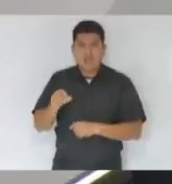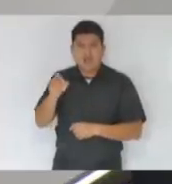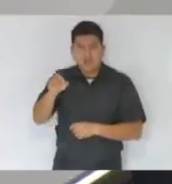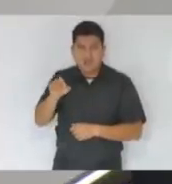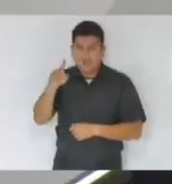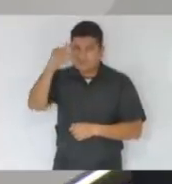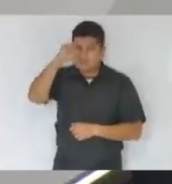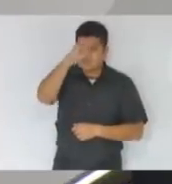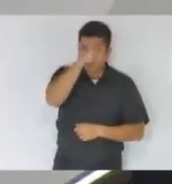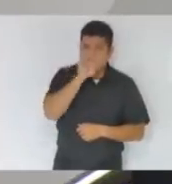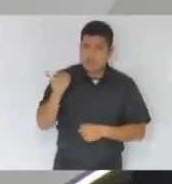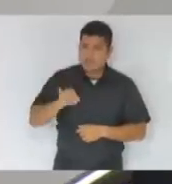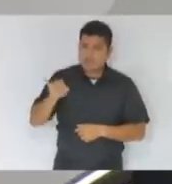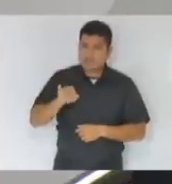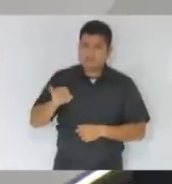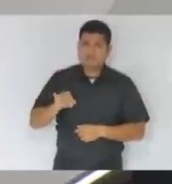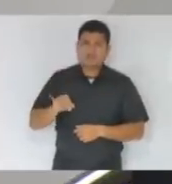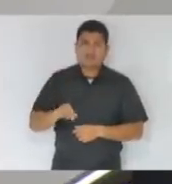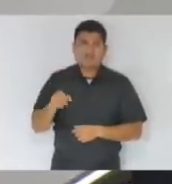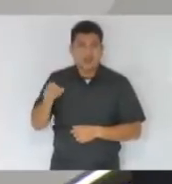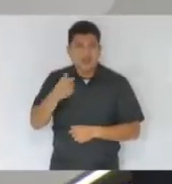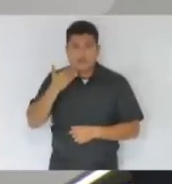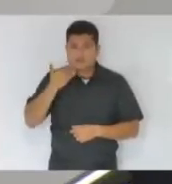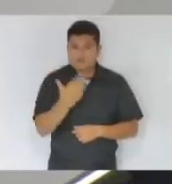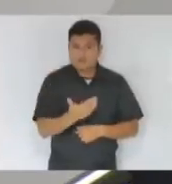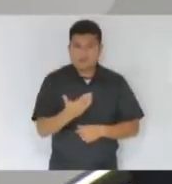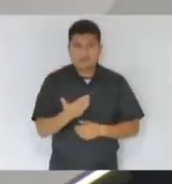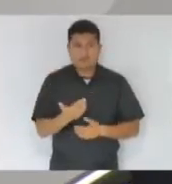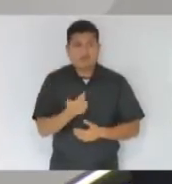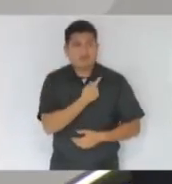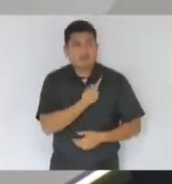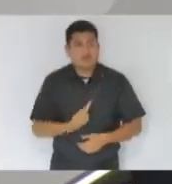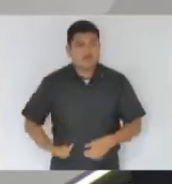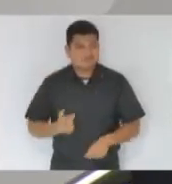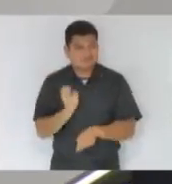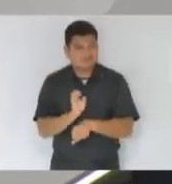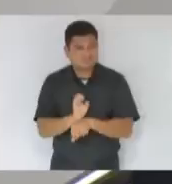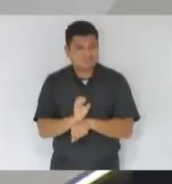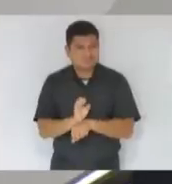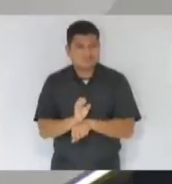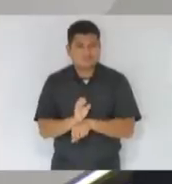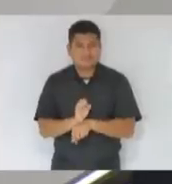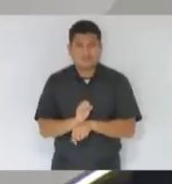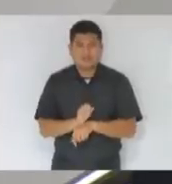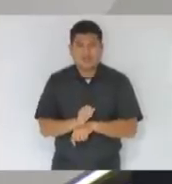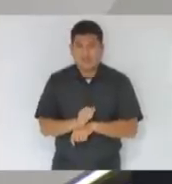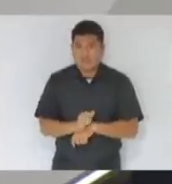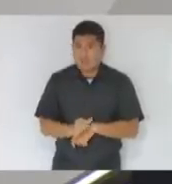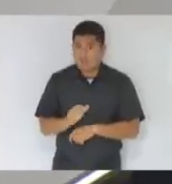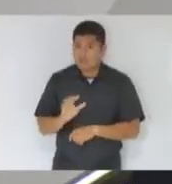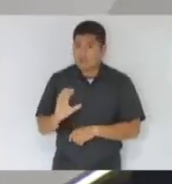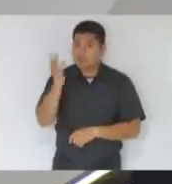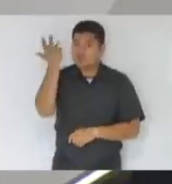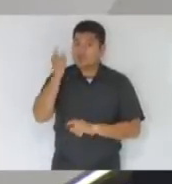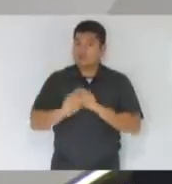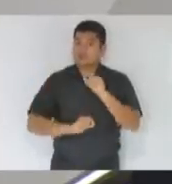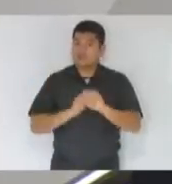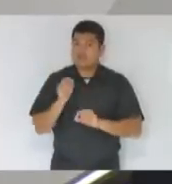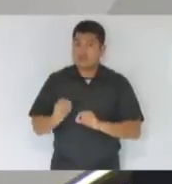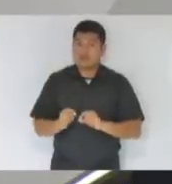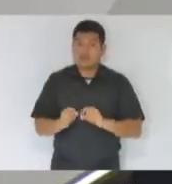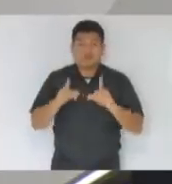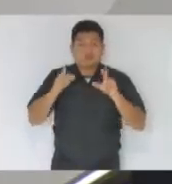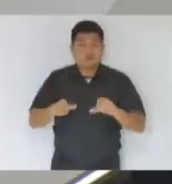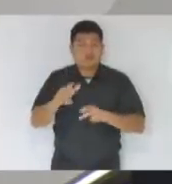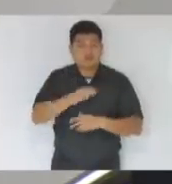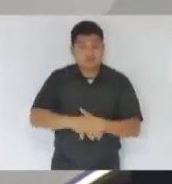de Itajaí ter ouvido as suas demandas pelo governo do estado. O que há, que acontece com todos que estão aqui, em todas as